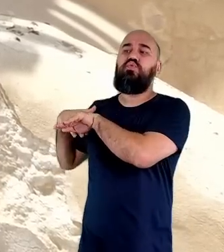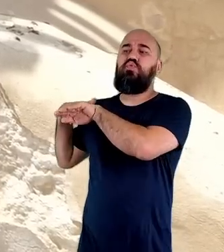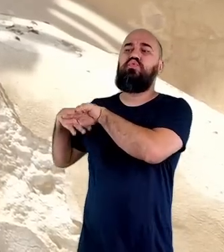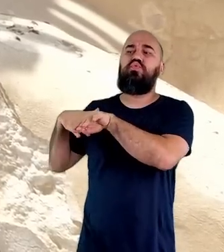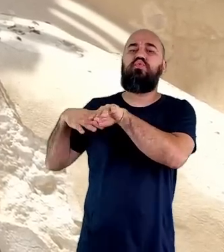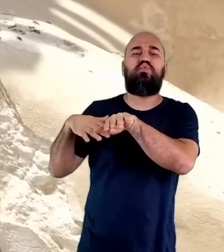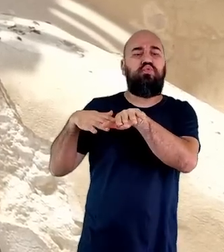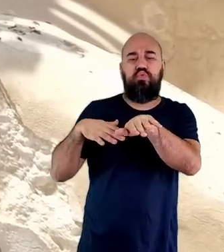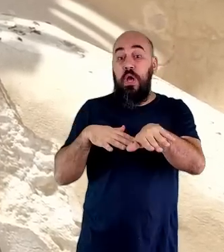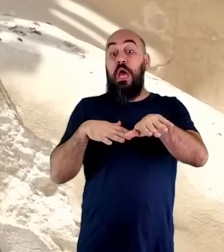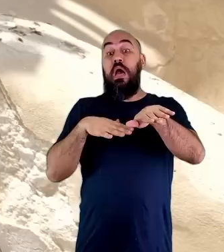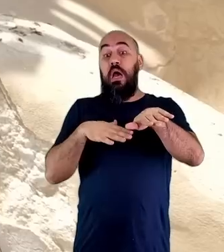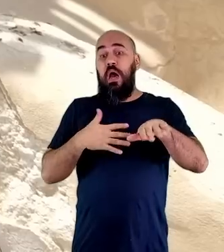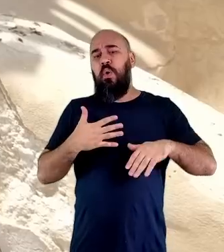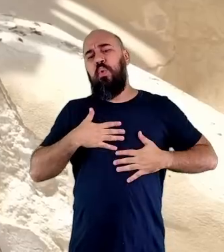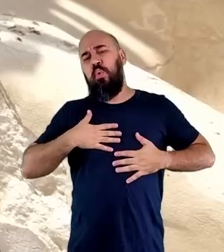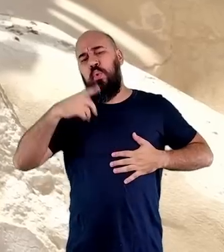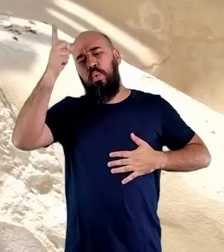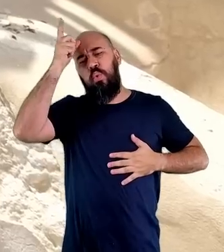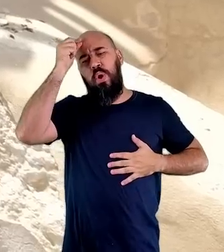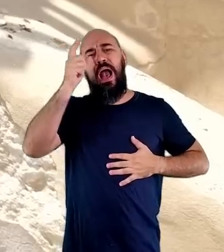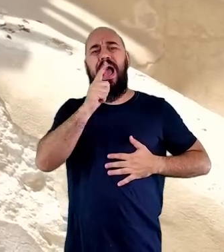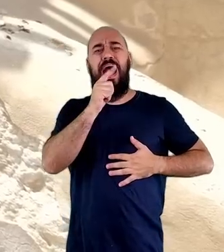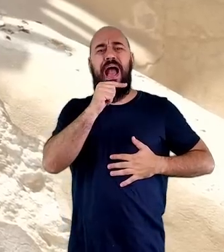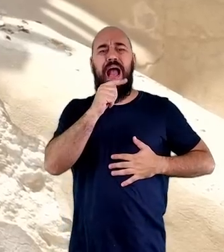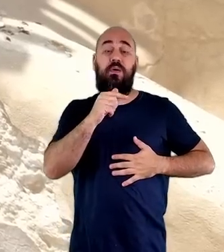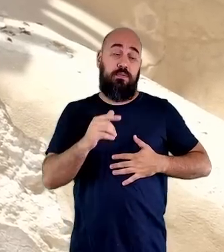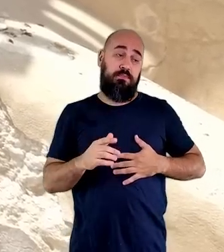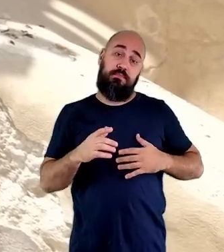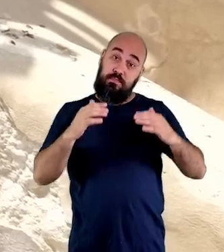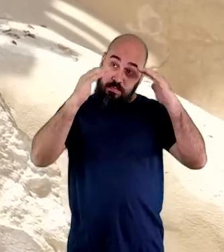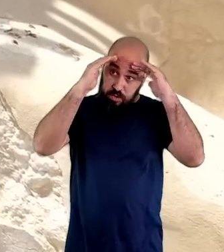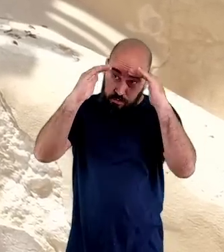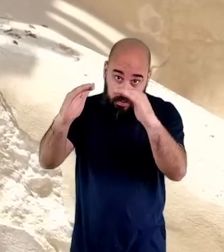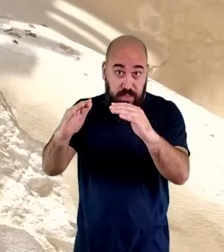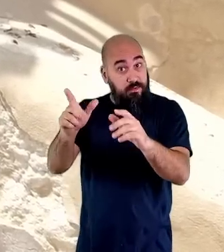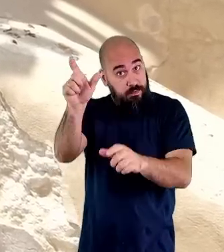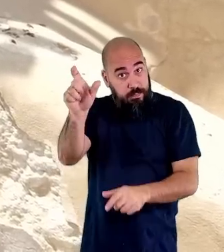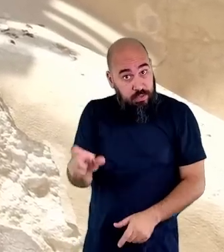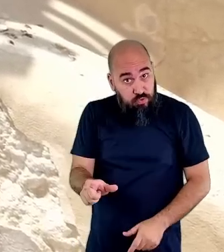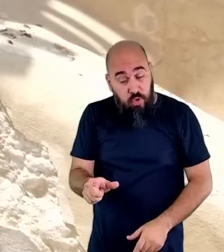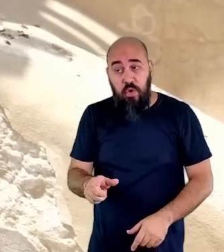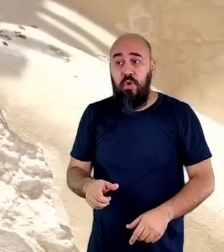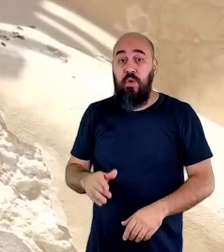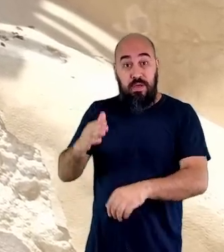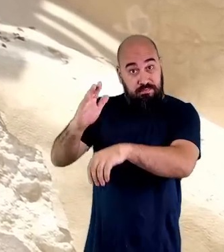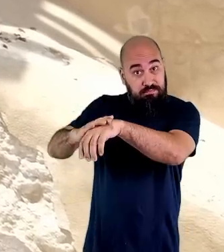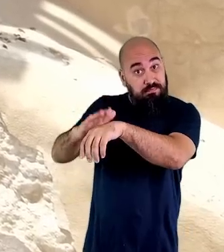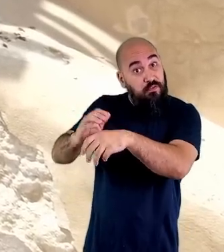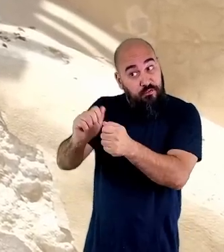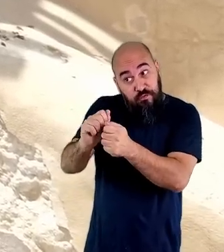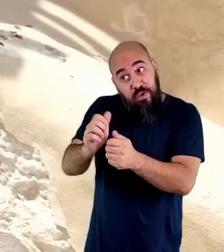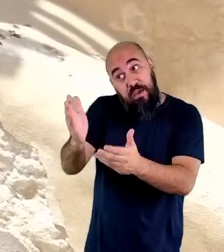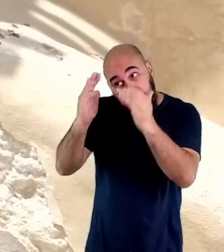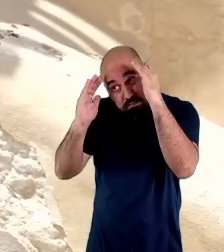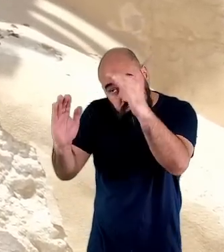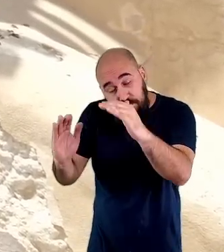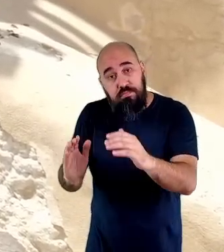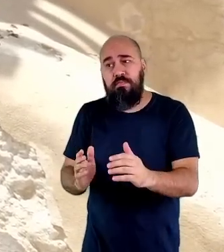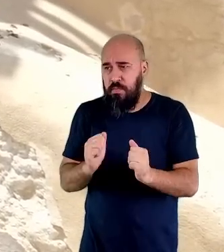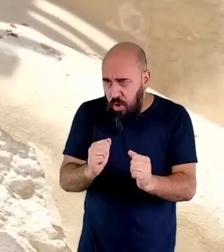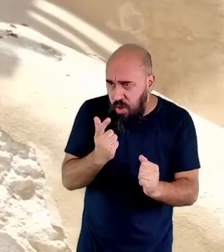daquele poço de Abraão. E eles bebiam dessa água, um poço que primeiramente era de Abimeleque e depois acabou sendo comprado pelos